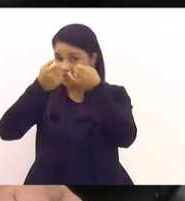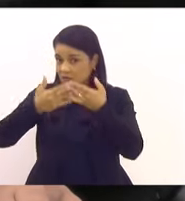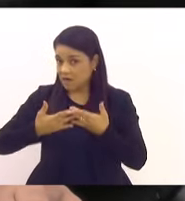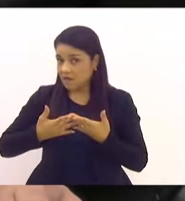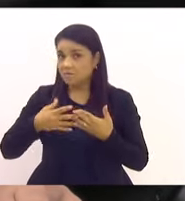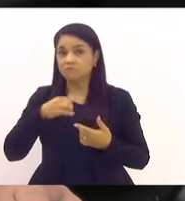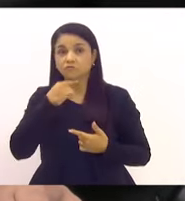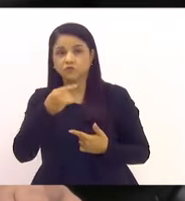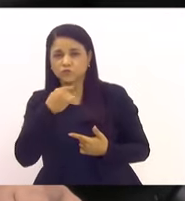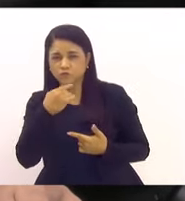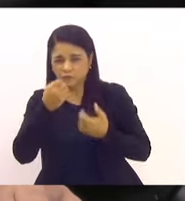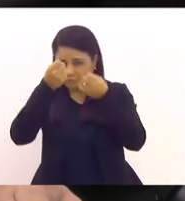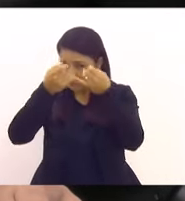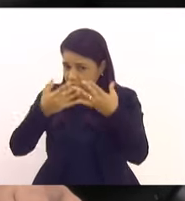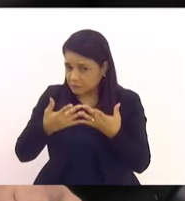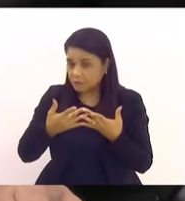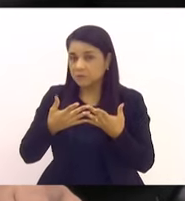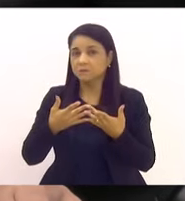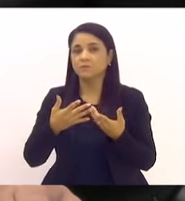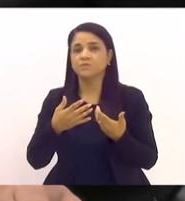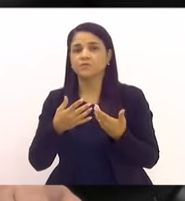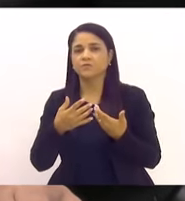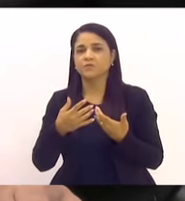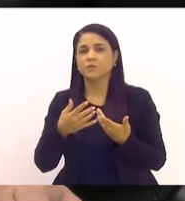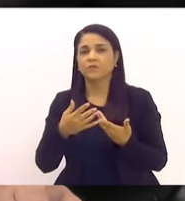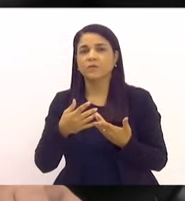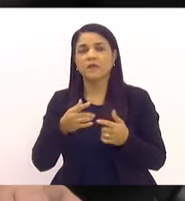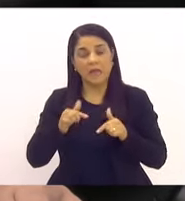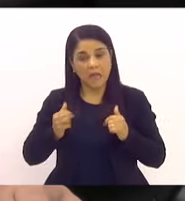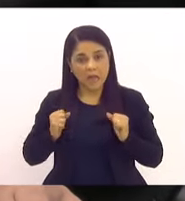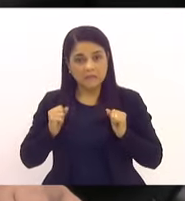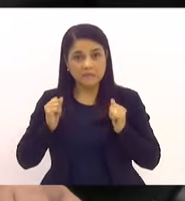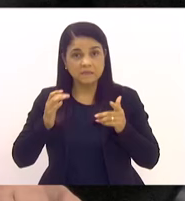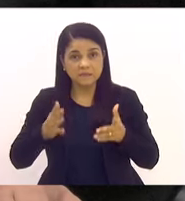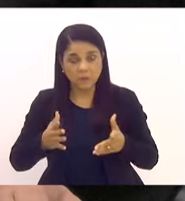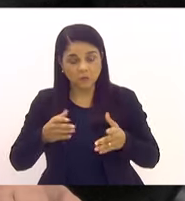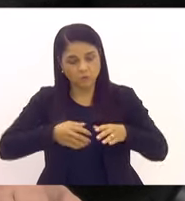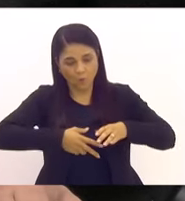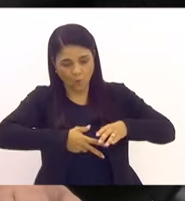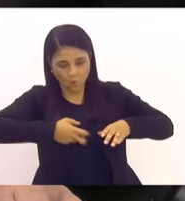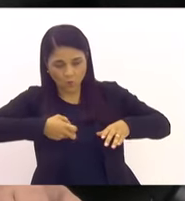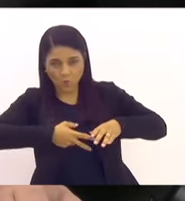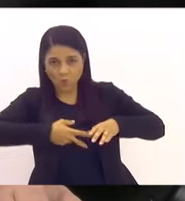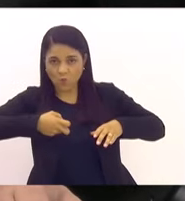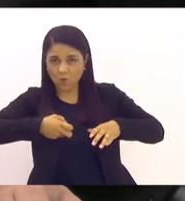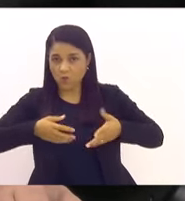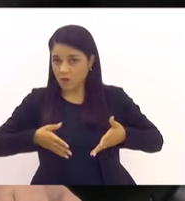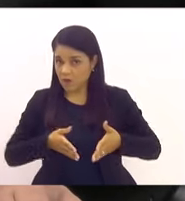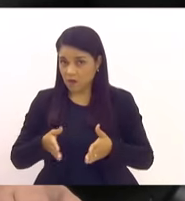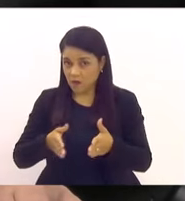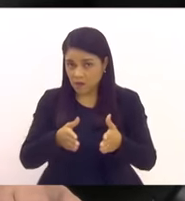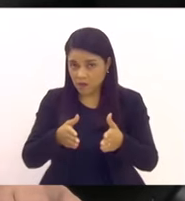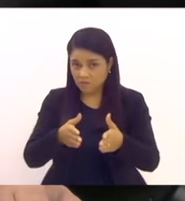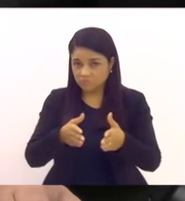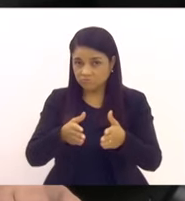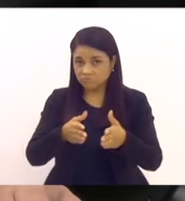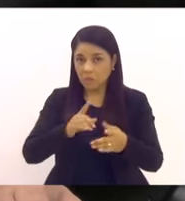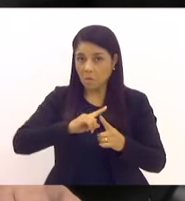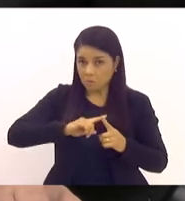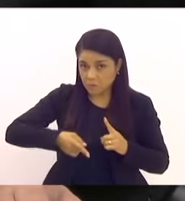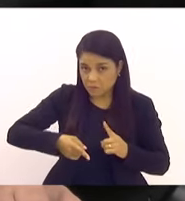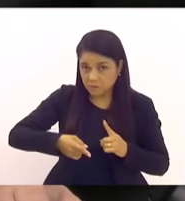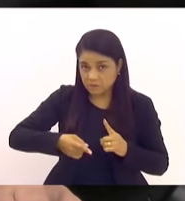dúvida, é se a ação de dragagem desses rios também seriam